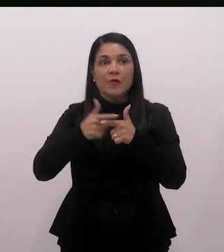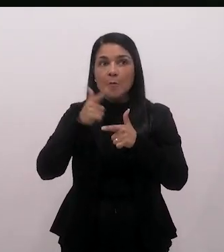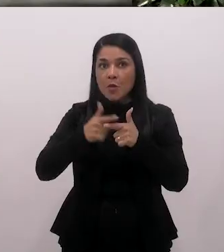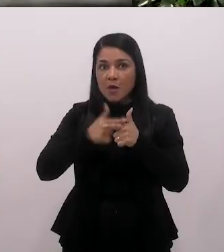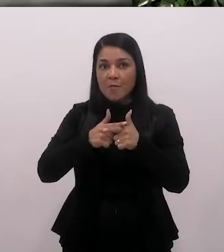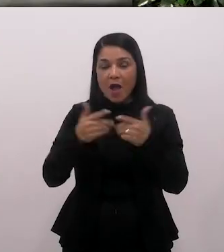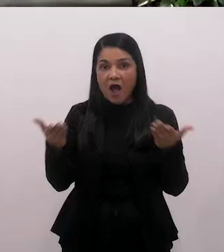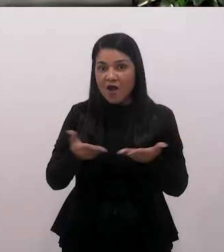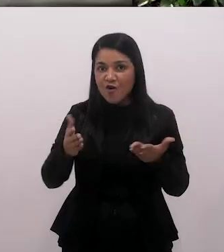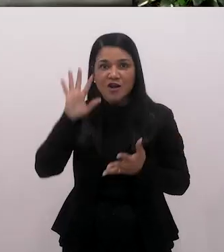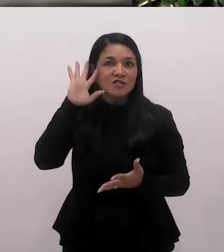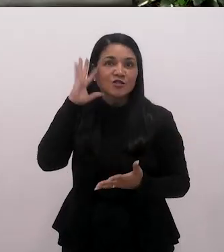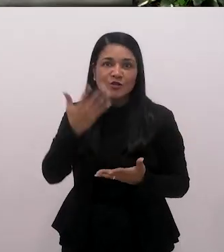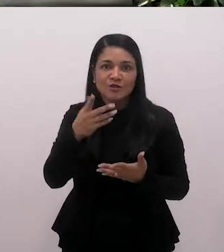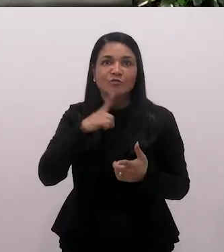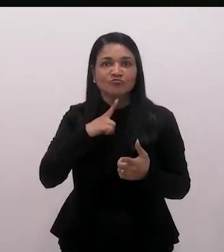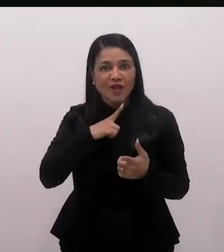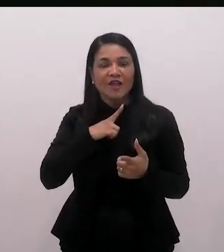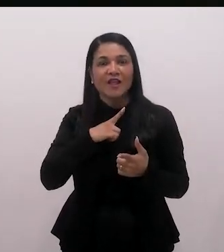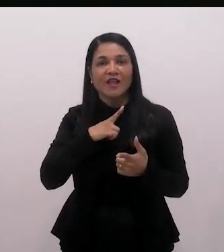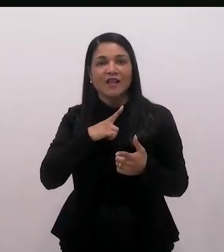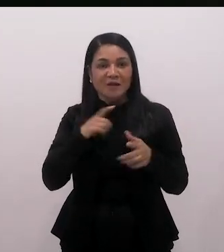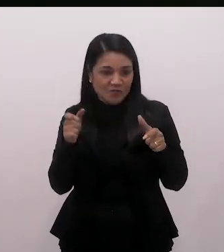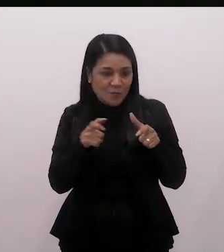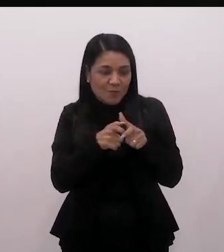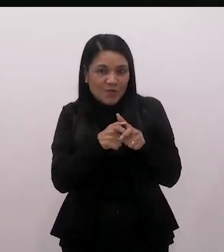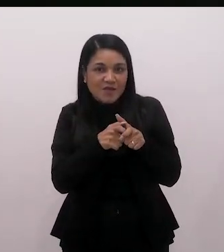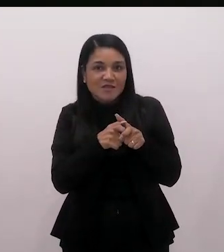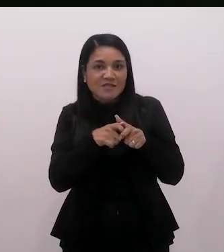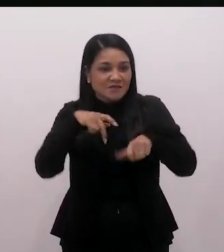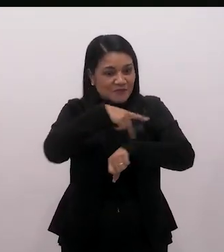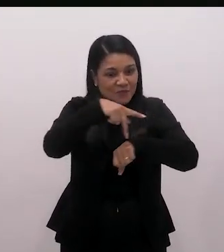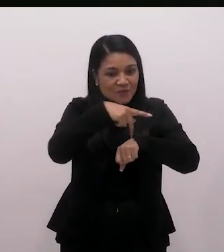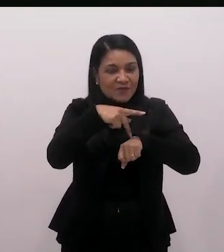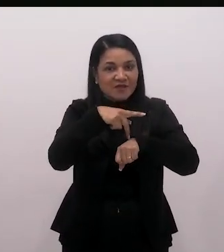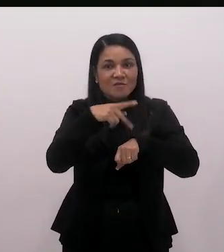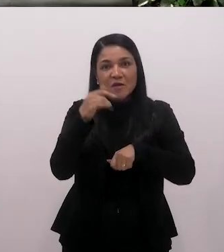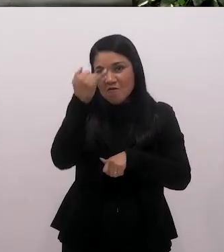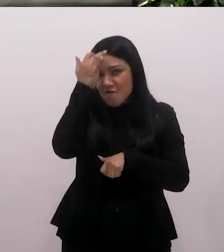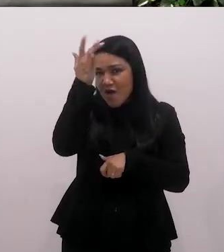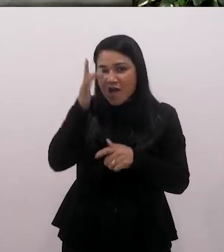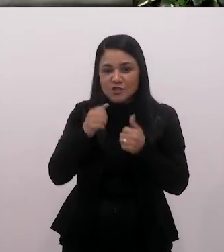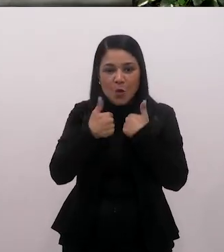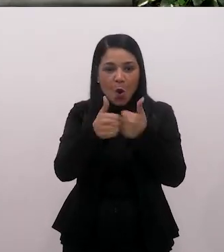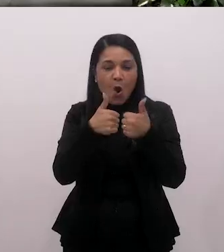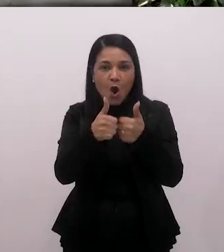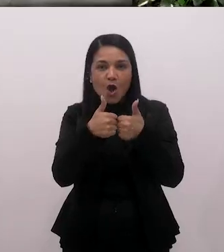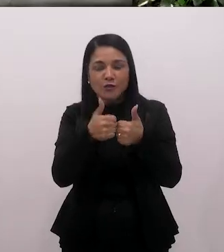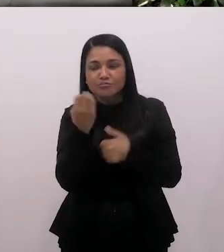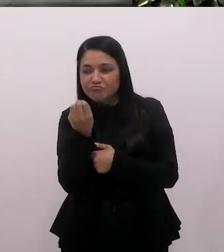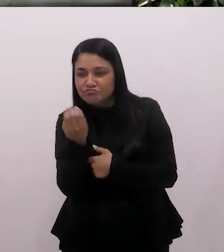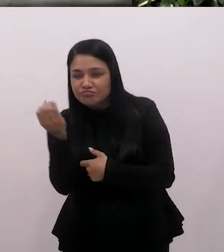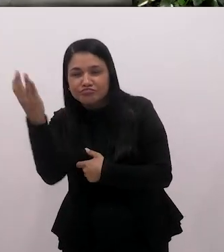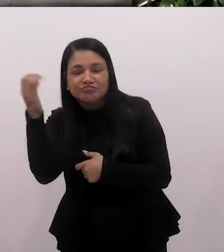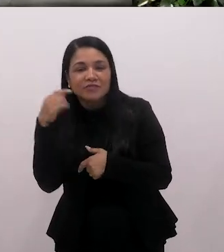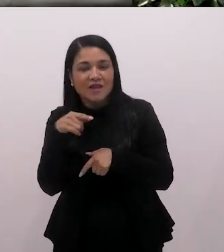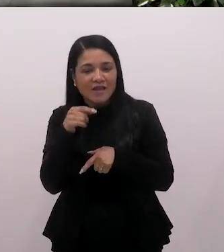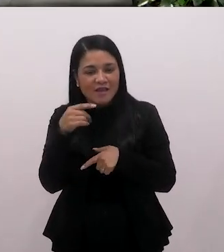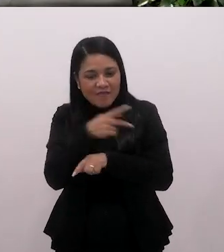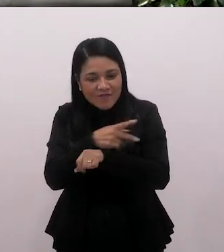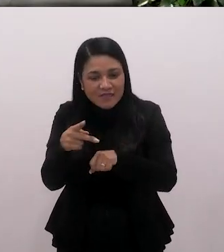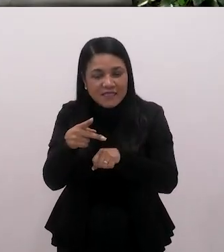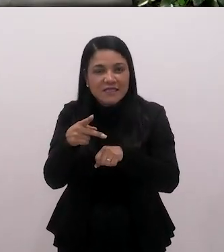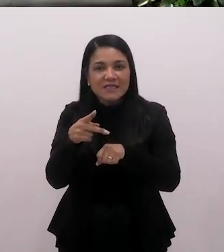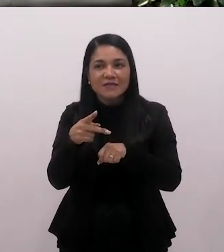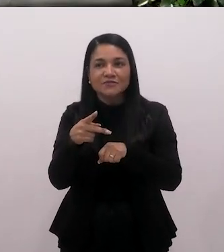Vê solução. A gente vê a solução e vê a vantagem. Ok, é pequeno, ótimo. Então a gente vai levar a Isso. galera num ónibus e rodar Portugal,